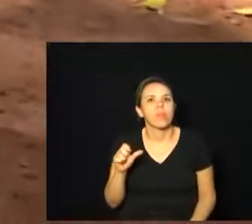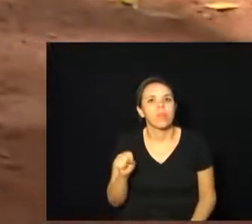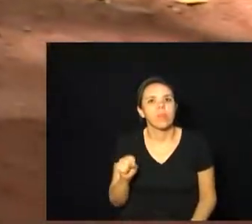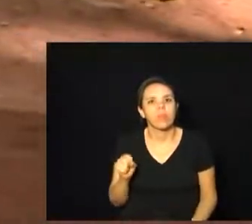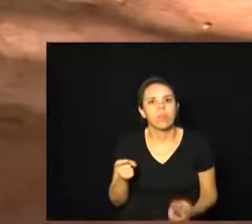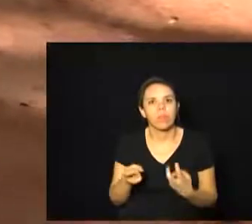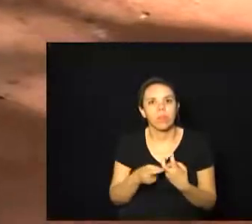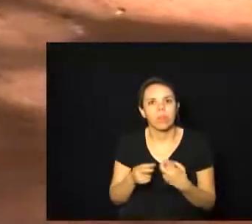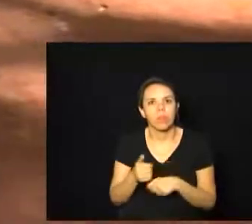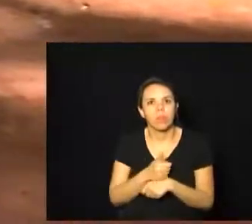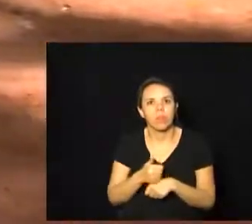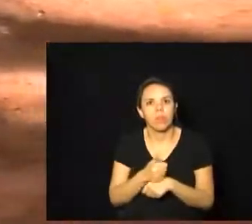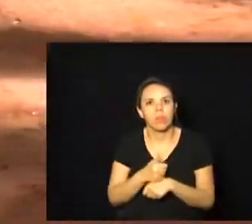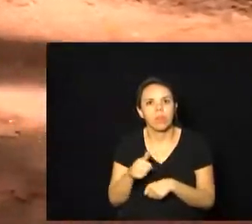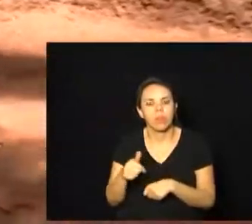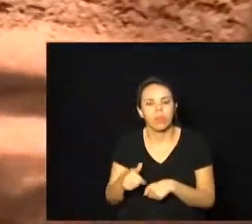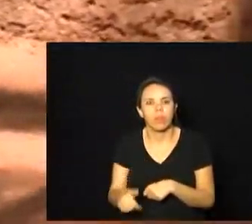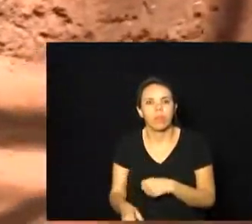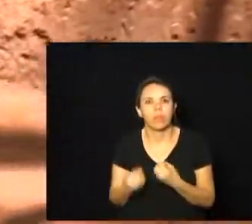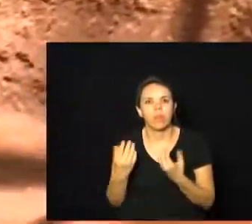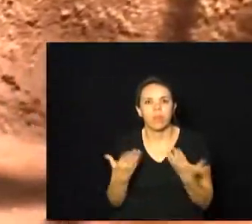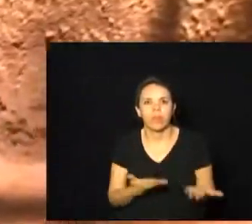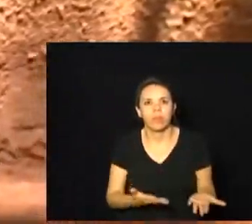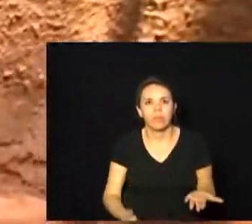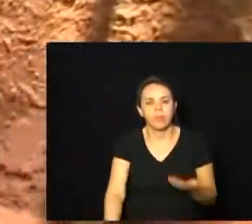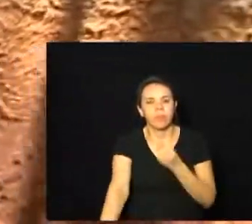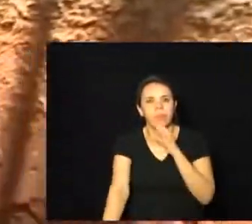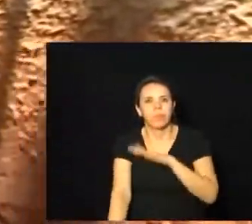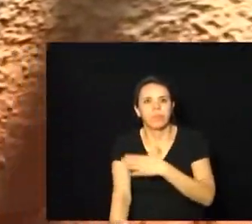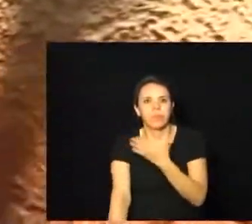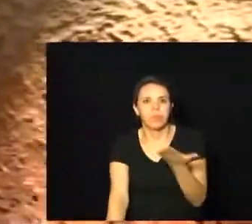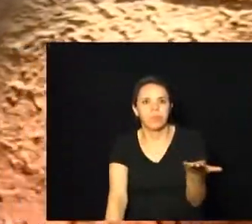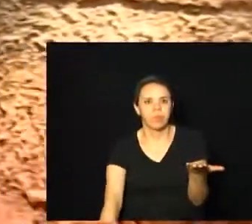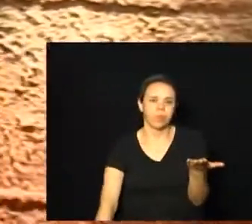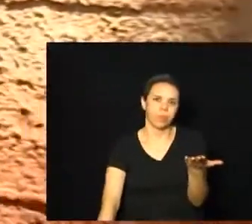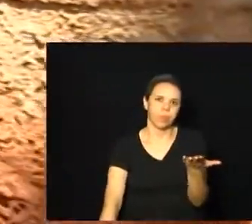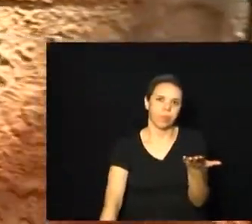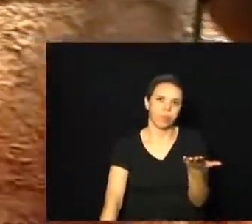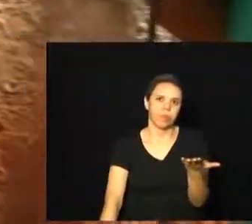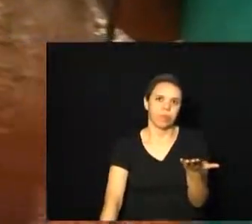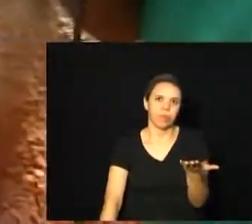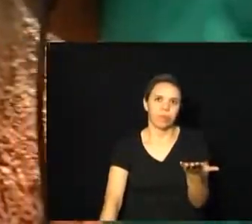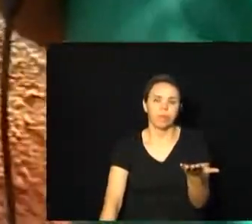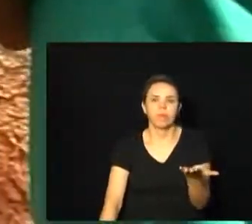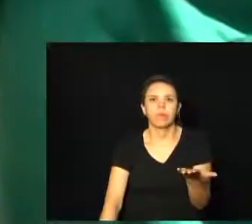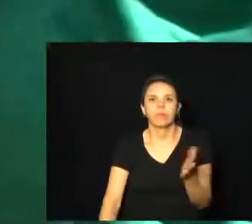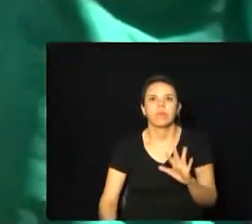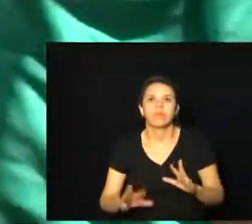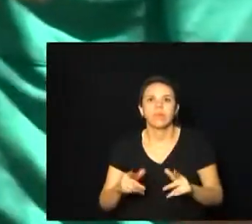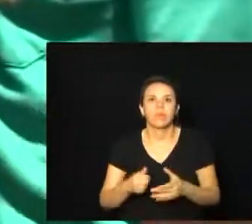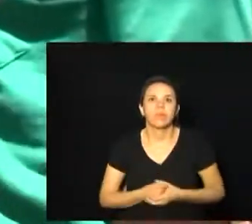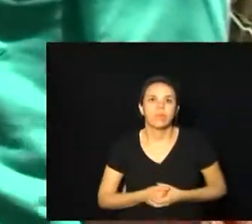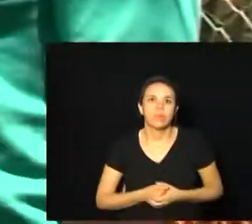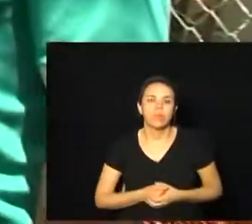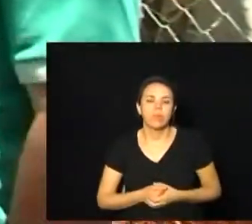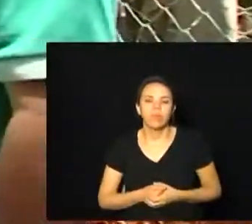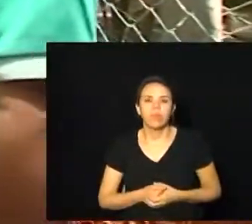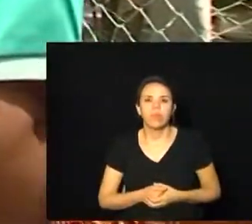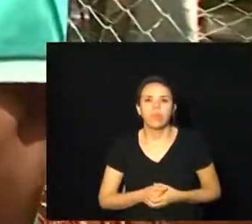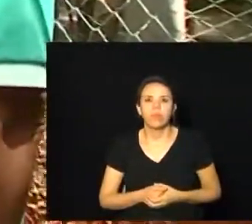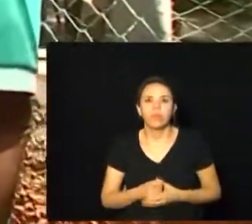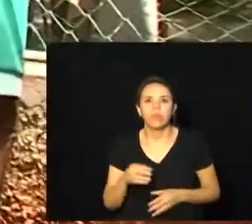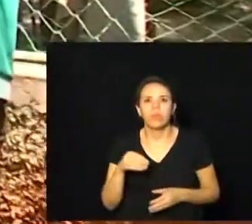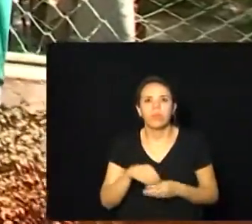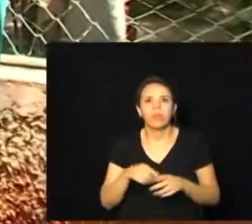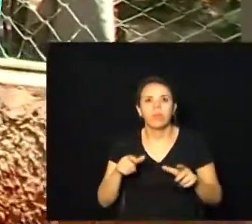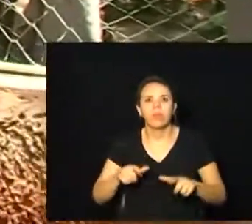veterinário aqui do Bosque. Douglas, seja bem-vindo, uma boa tarde para você. Boa tarde a você, boa tarde a todos. A gente está dentro do recinto